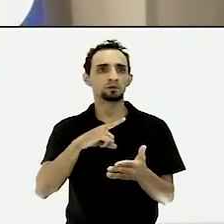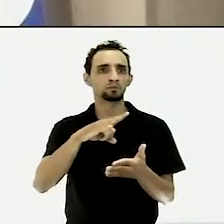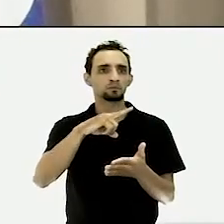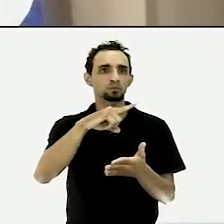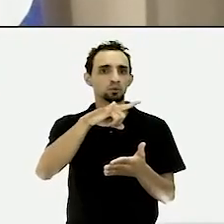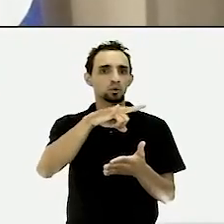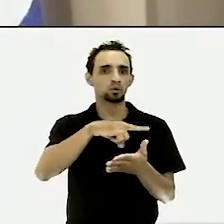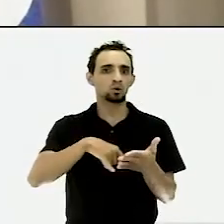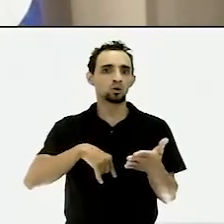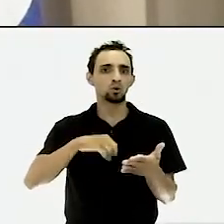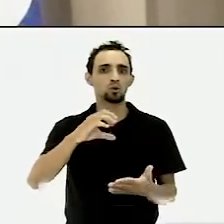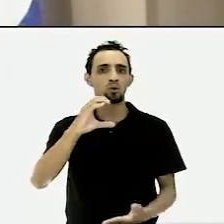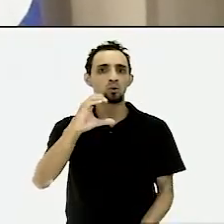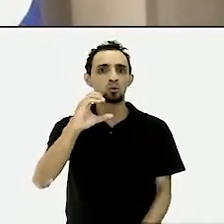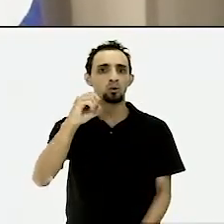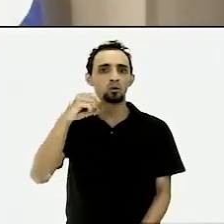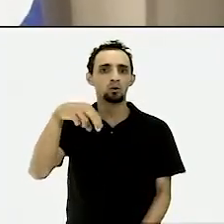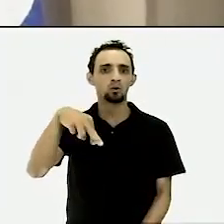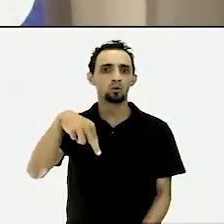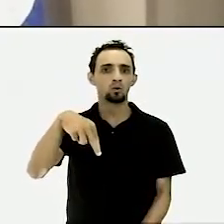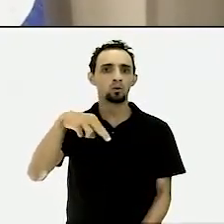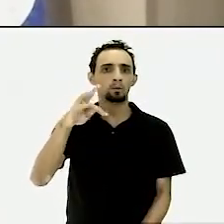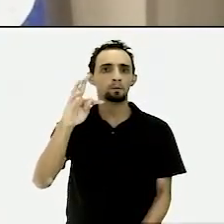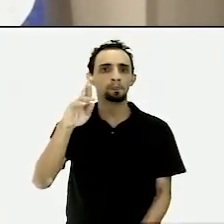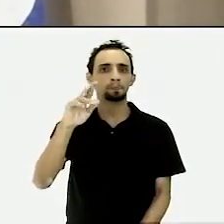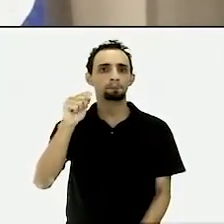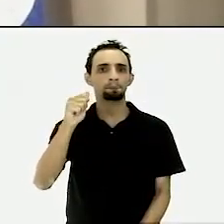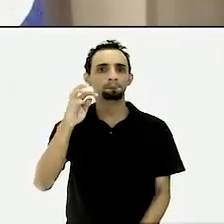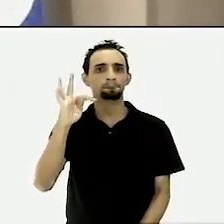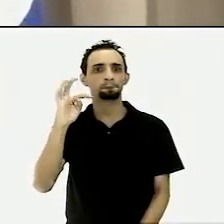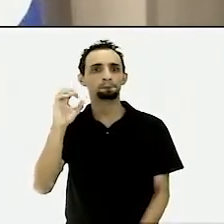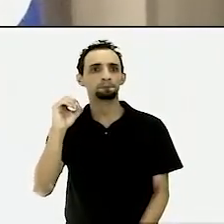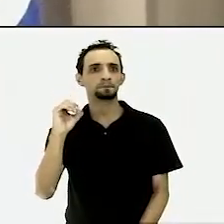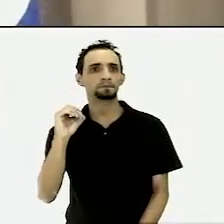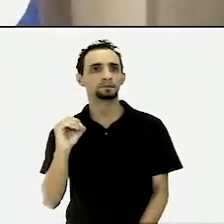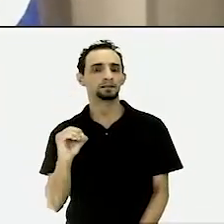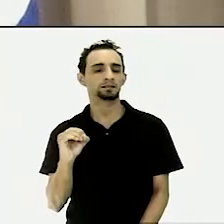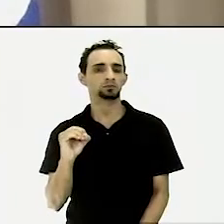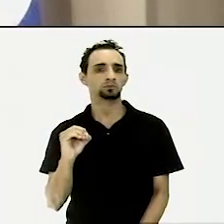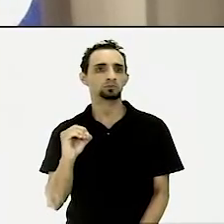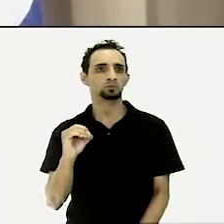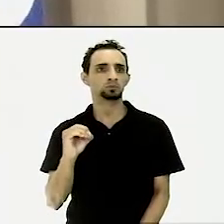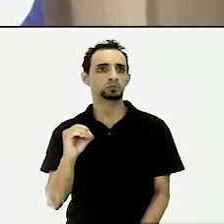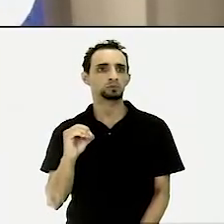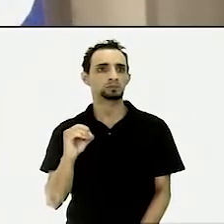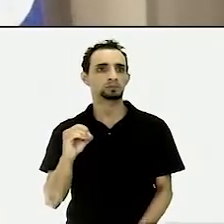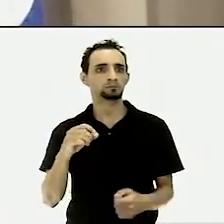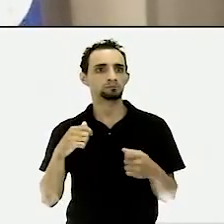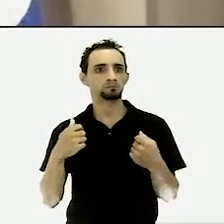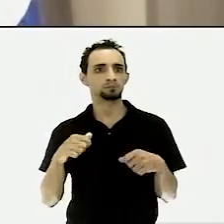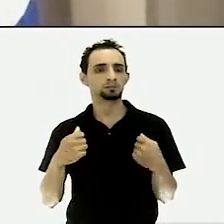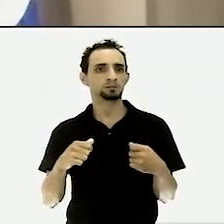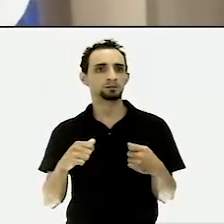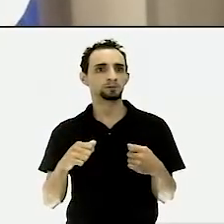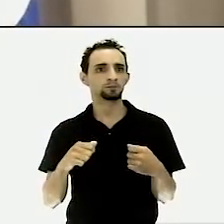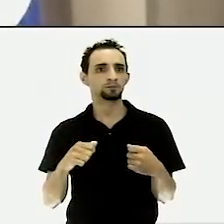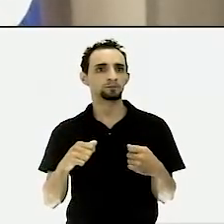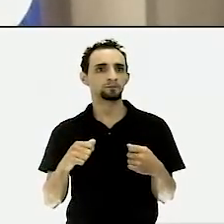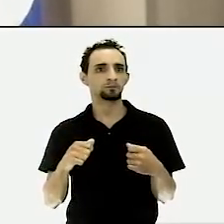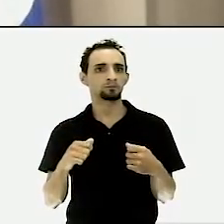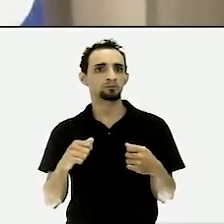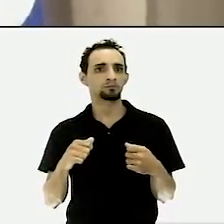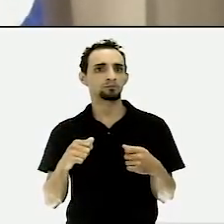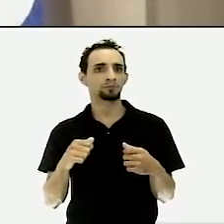realmente precisam. Porque o contrato anterior havia sérios problemas. Havia sérios